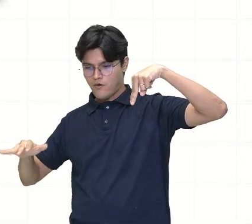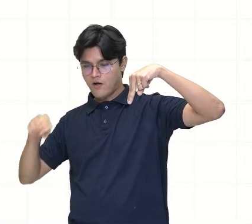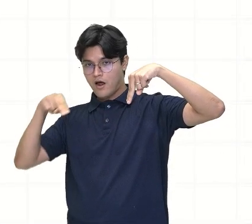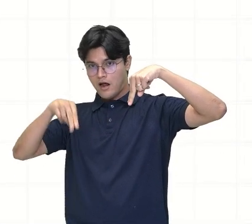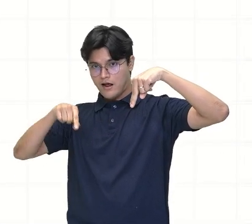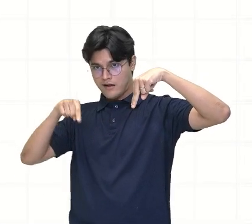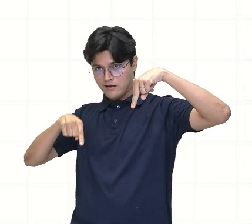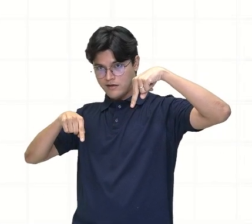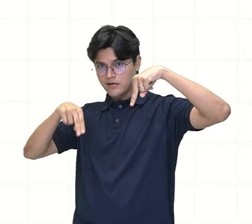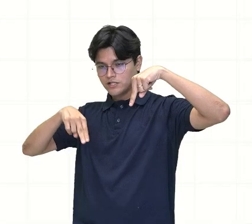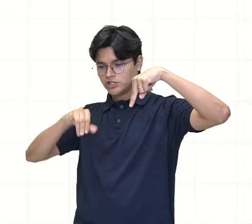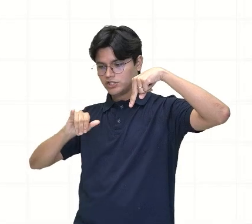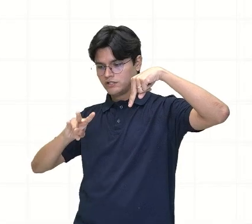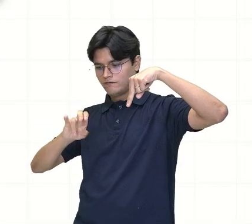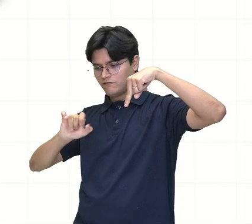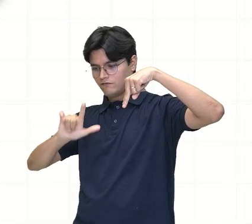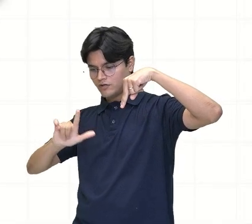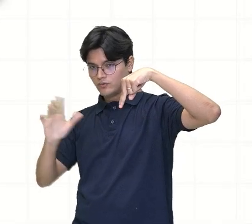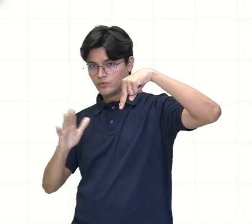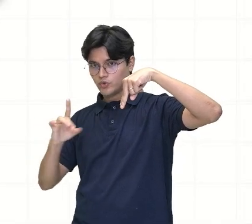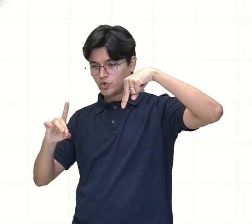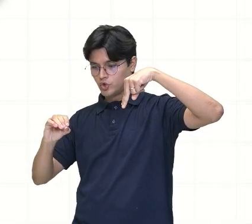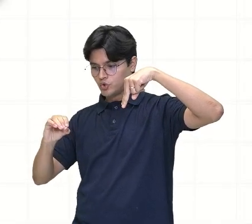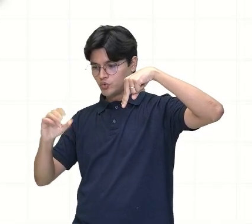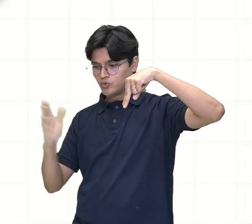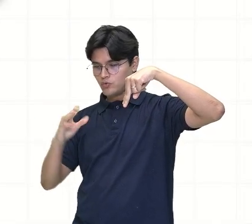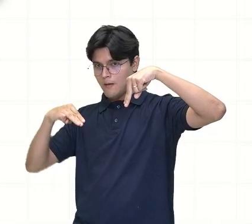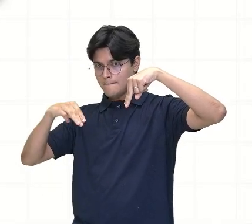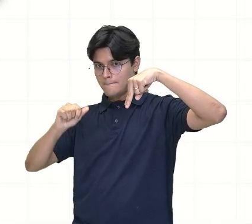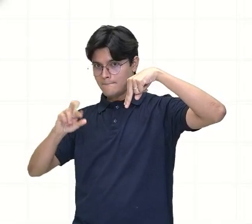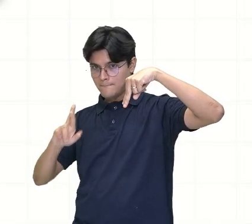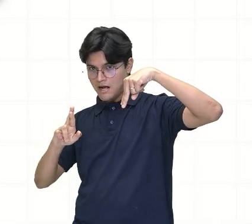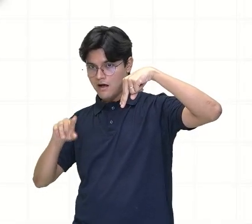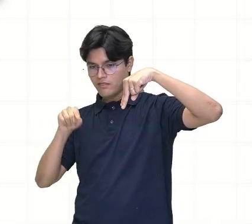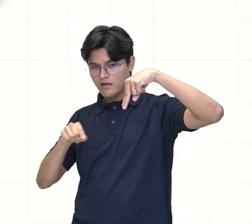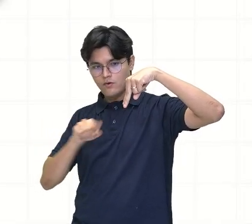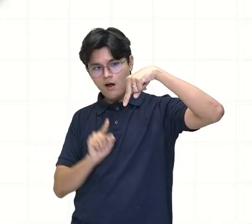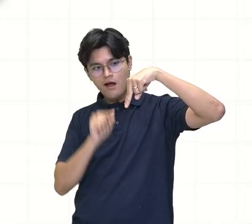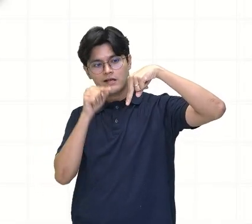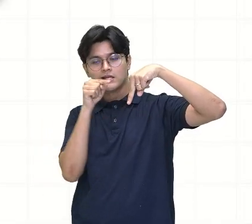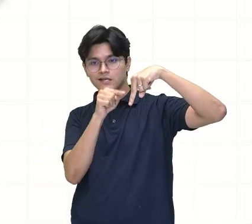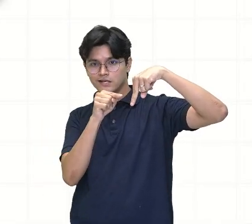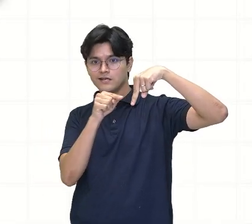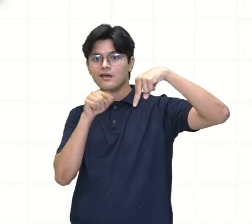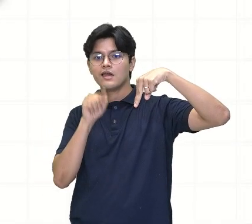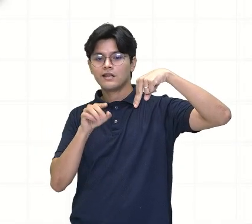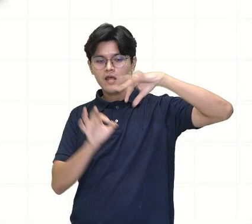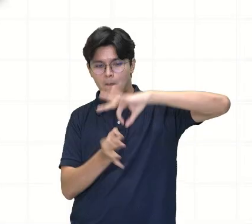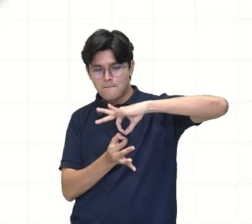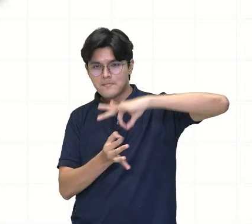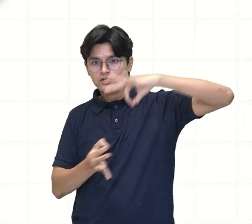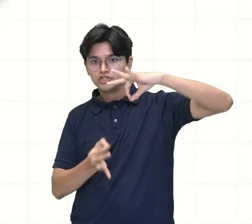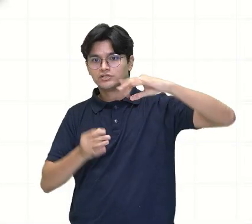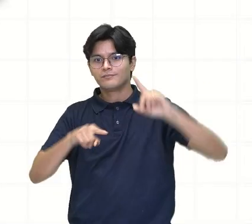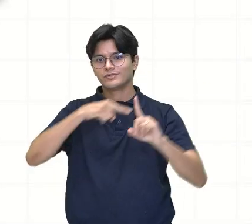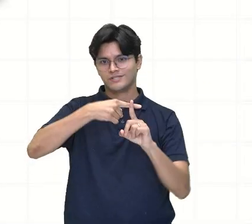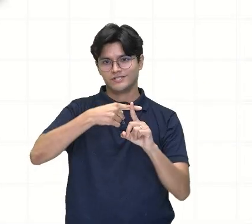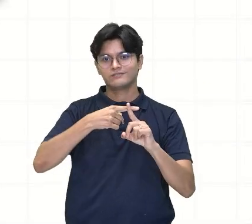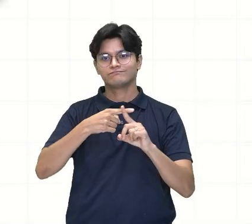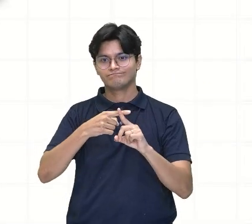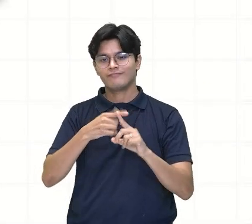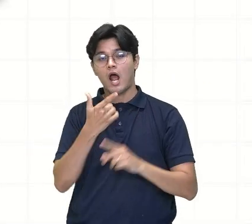positivamente. Agora, no outro exemplo aqui, tem um nadador.